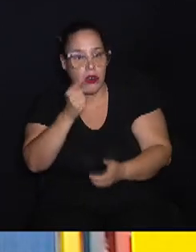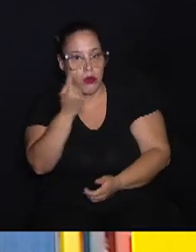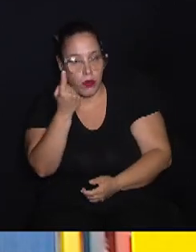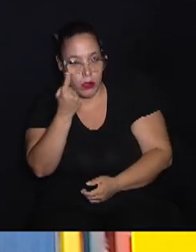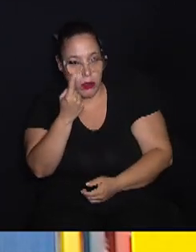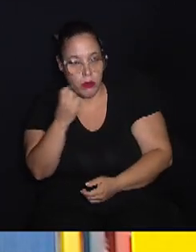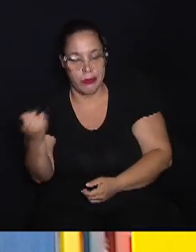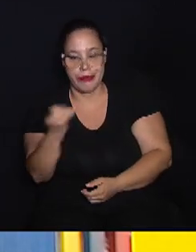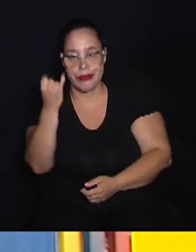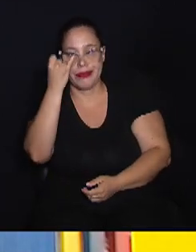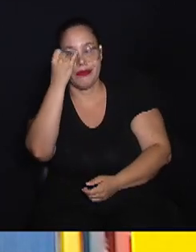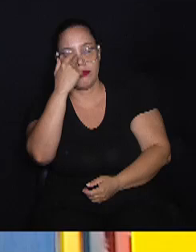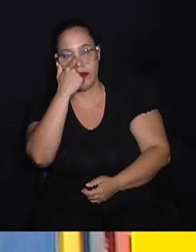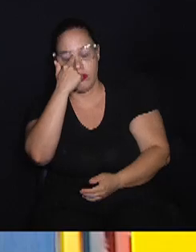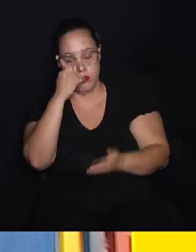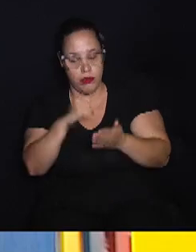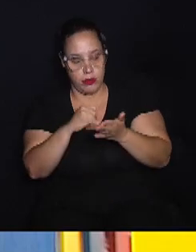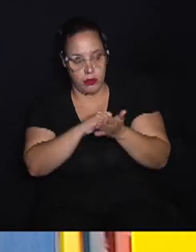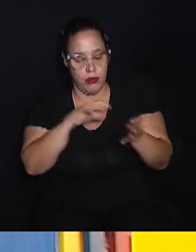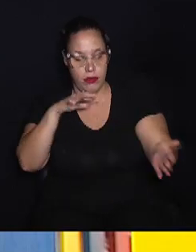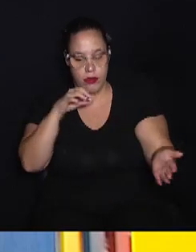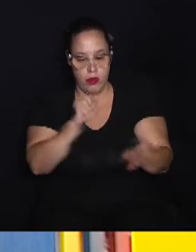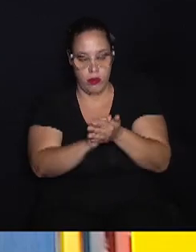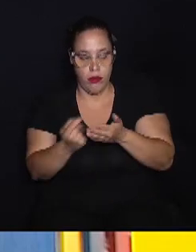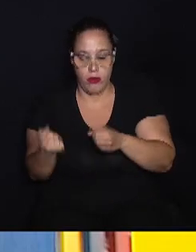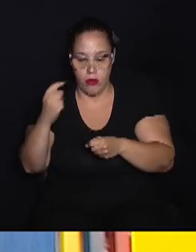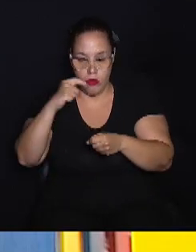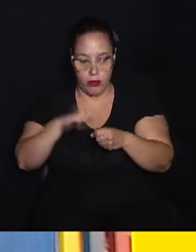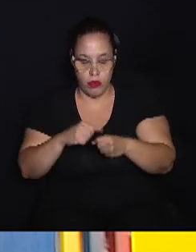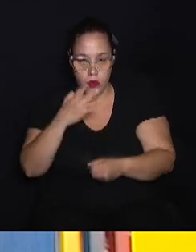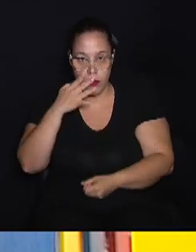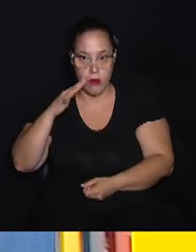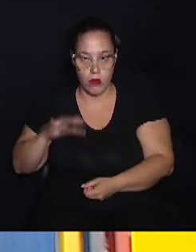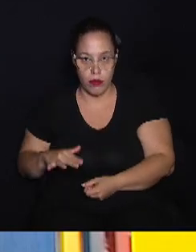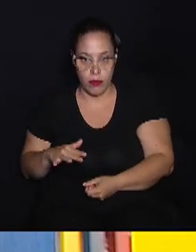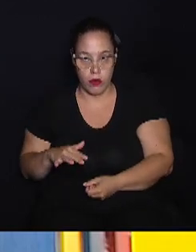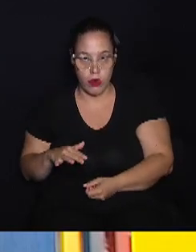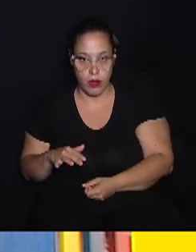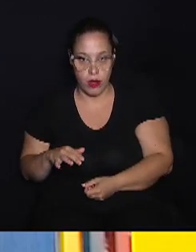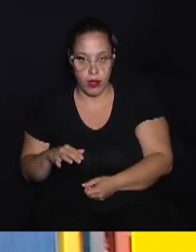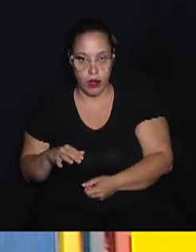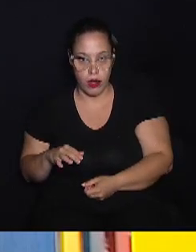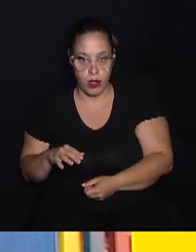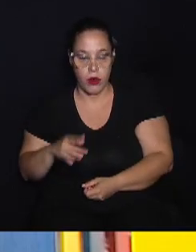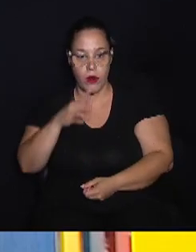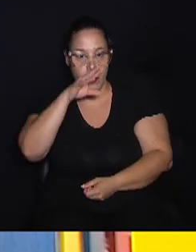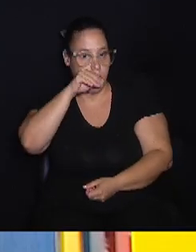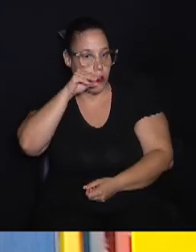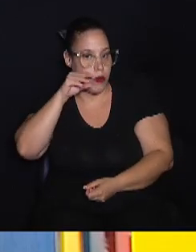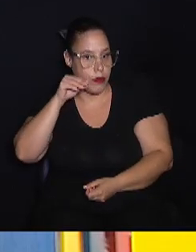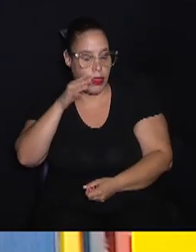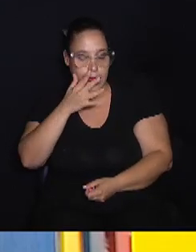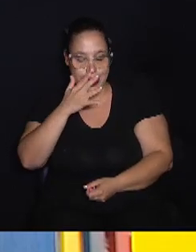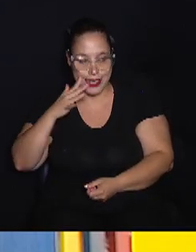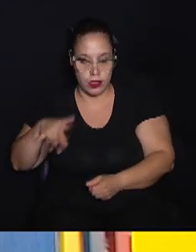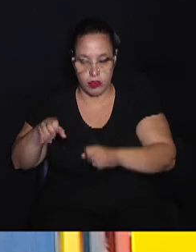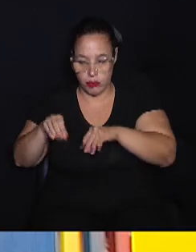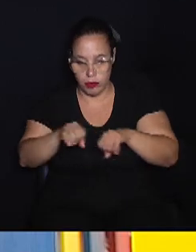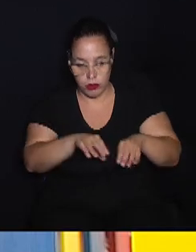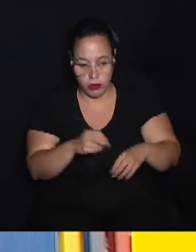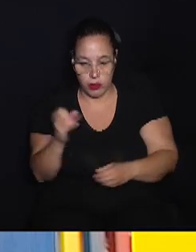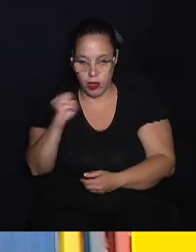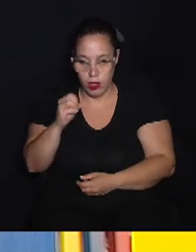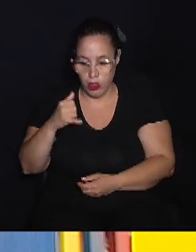é importante salientar que o cadastro ele tá voltado pras crianças na idade da escolar ação da Educação Infantil portanto crianças de